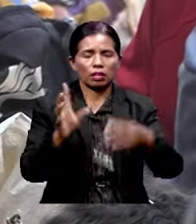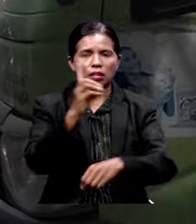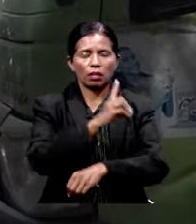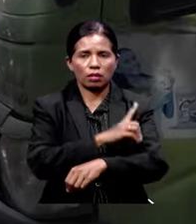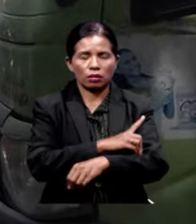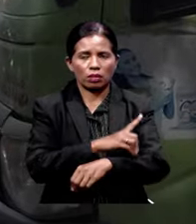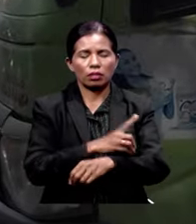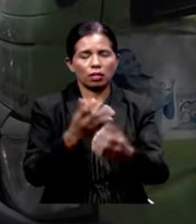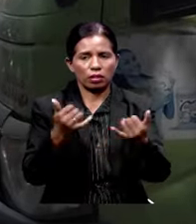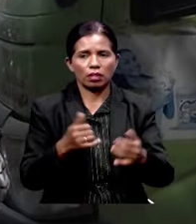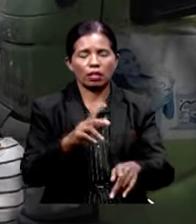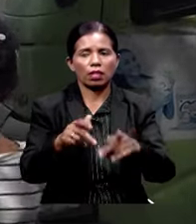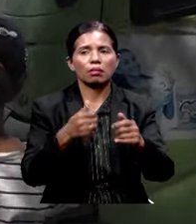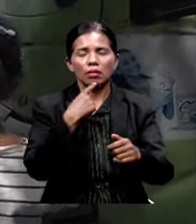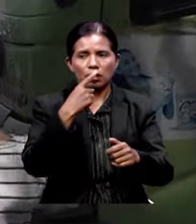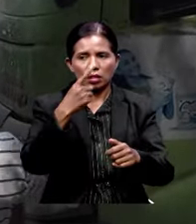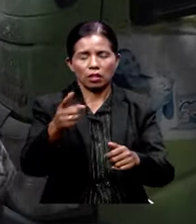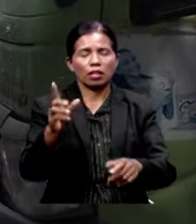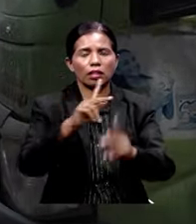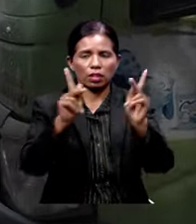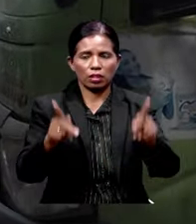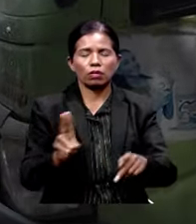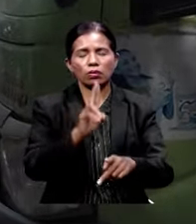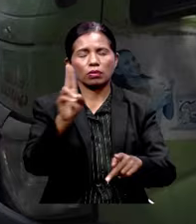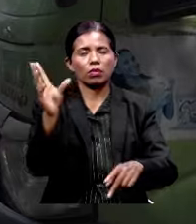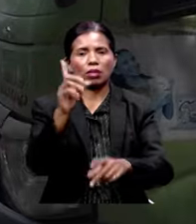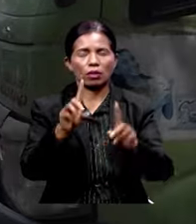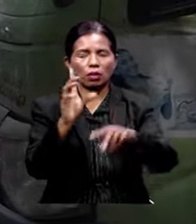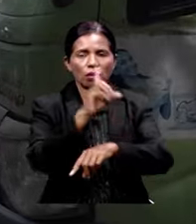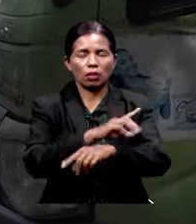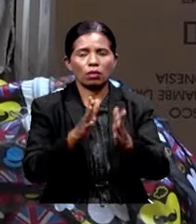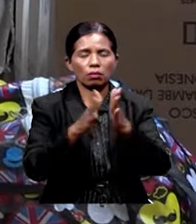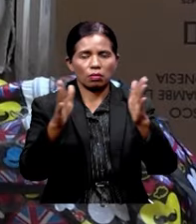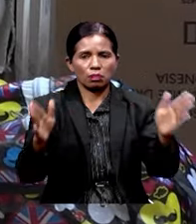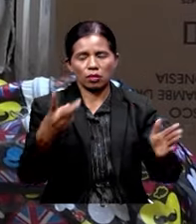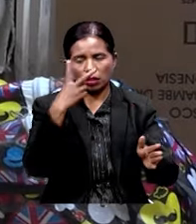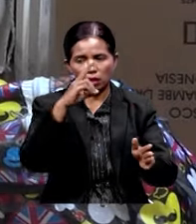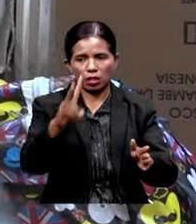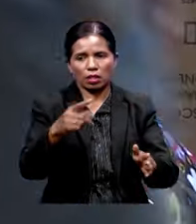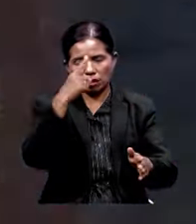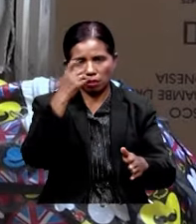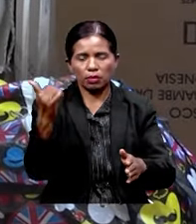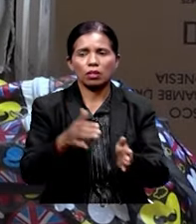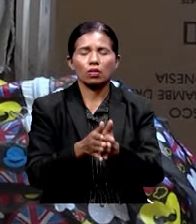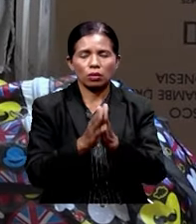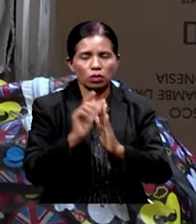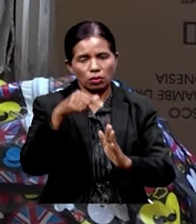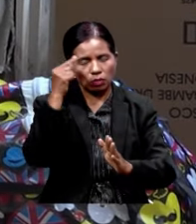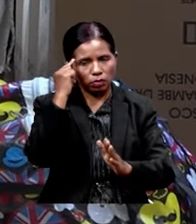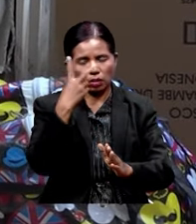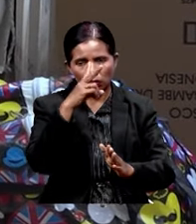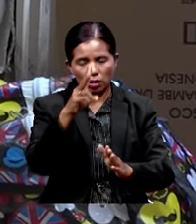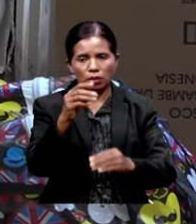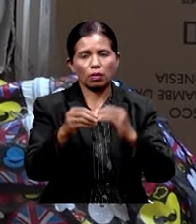finado. Comunidade alega kata close Sira aproveita loron bot o de raçai folha incessante, tamba ne Sira uso governo a tuhalo